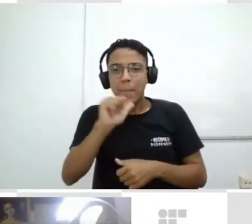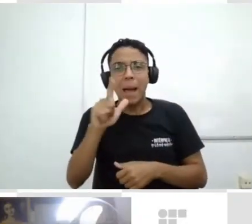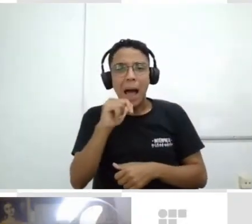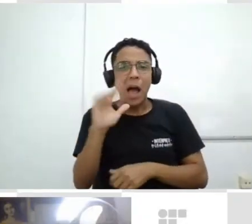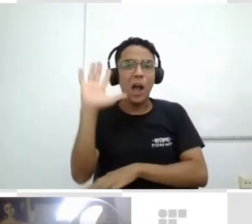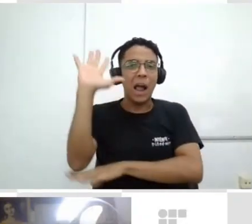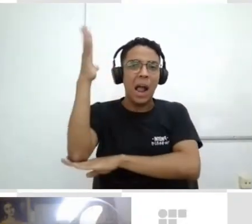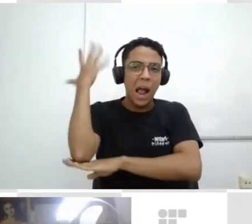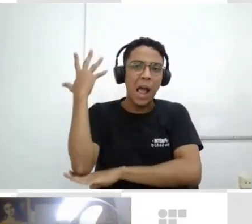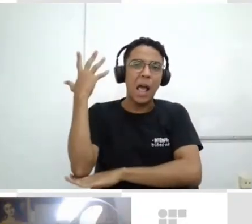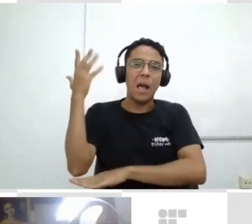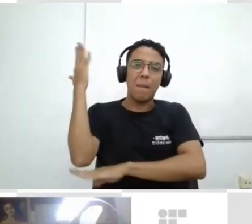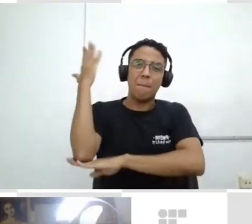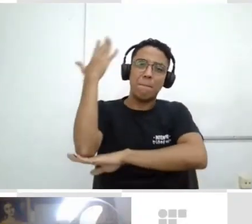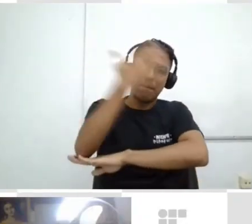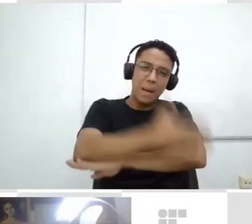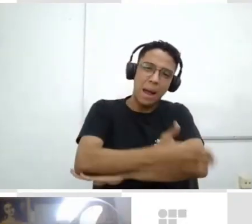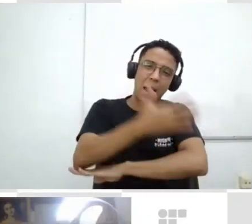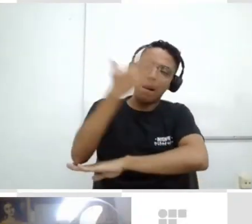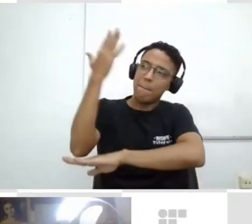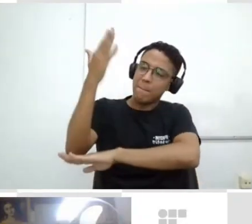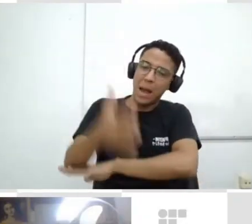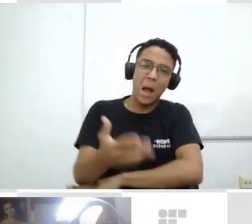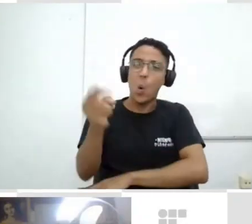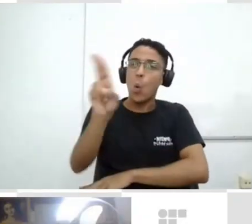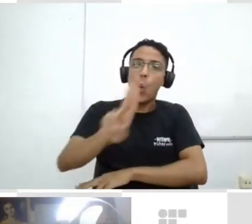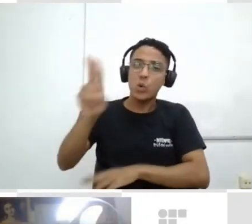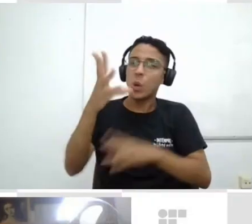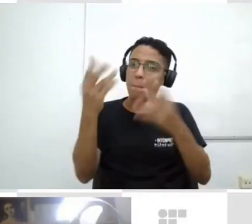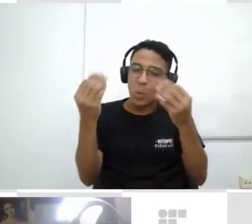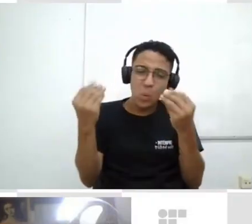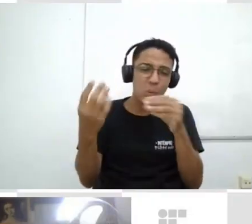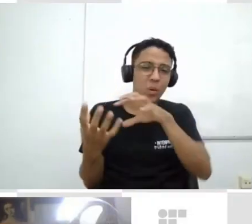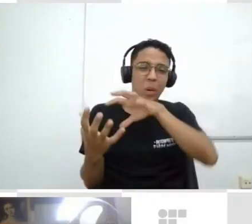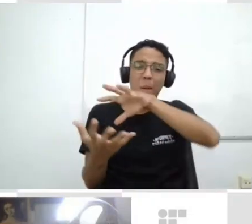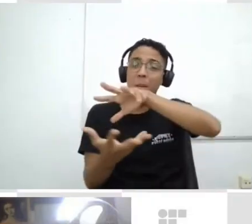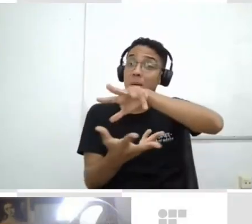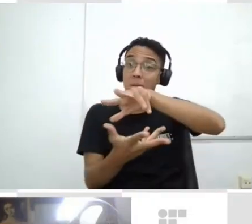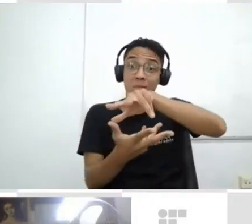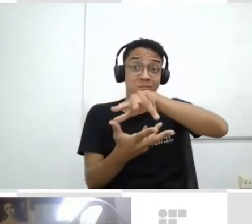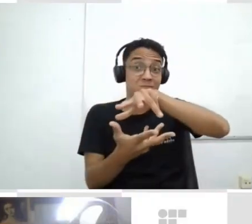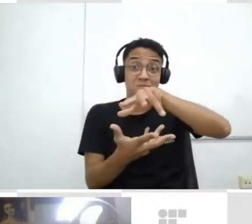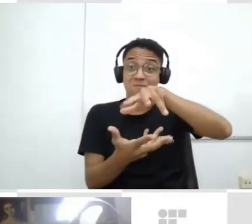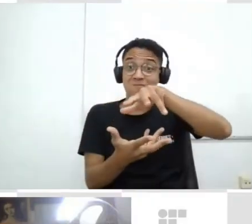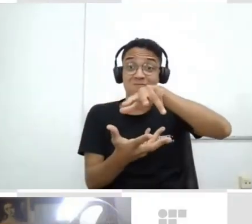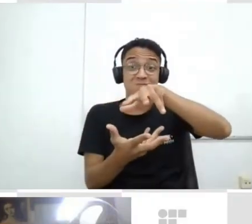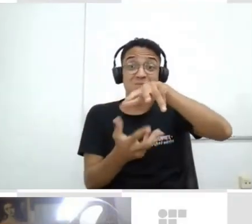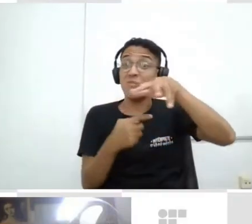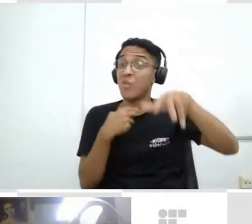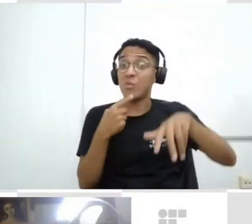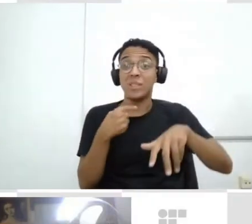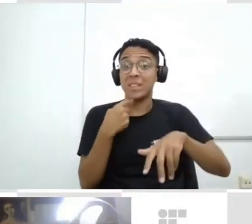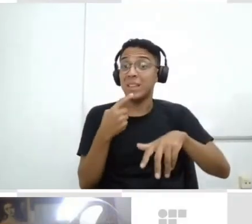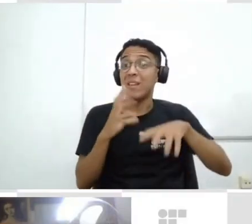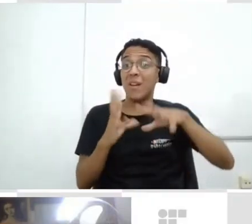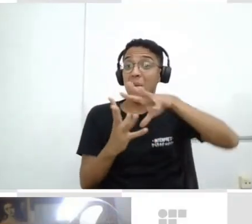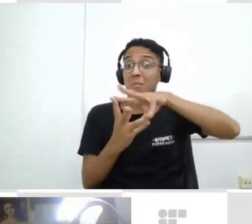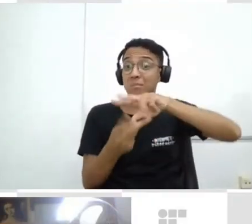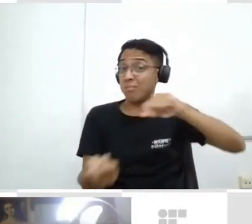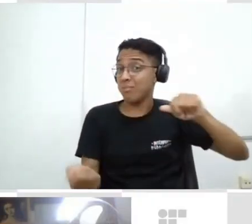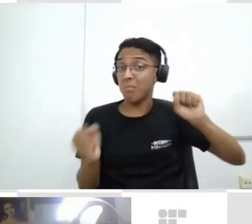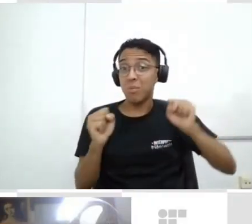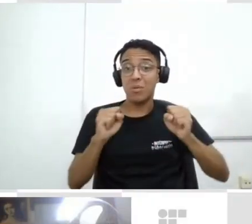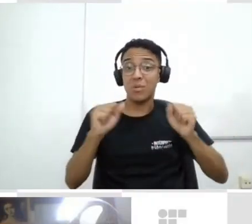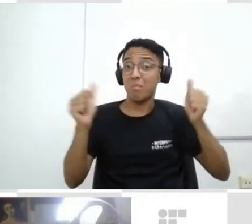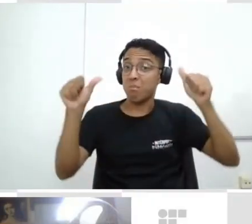florestas, de biomassa de forma geral, além do que o sistema é capaz de se